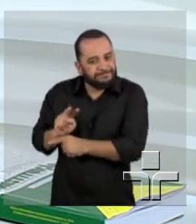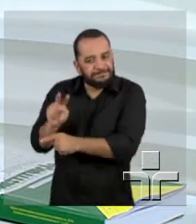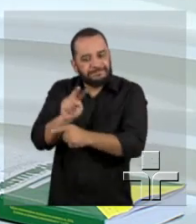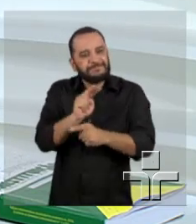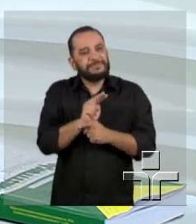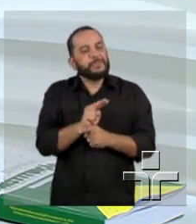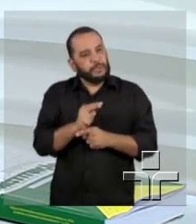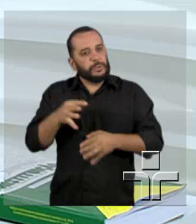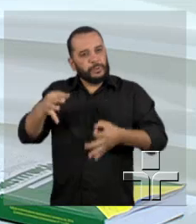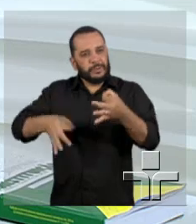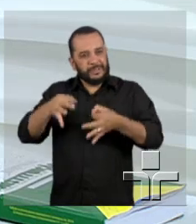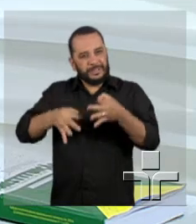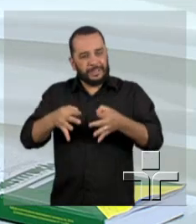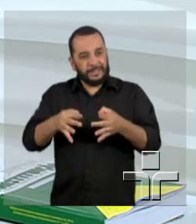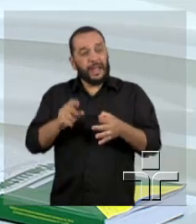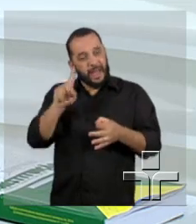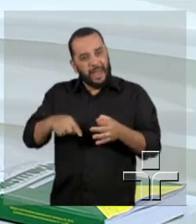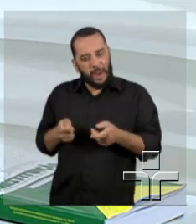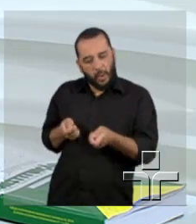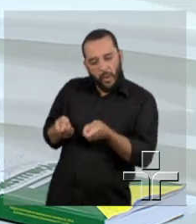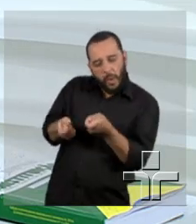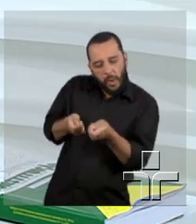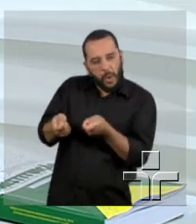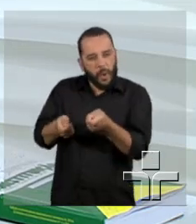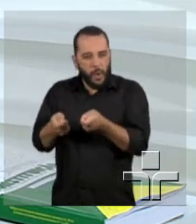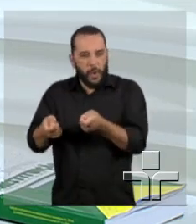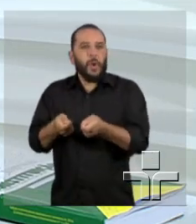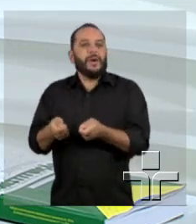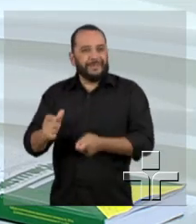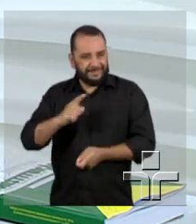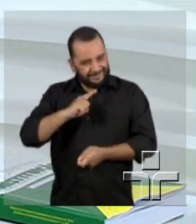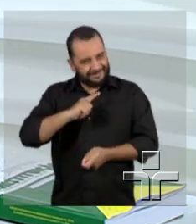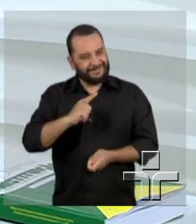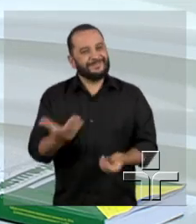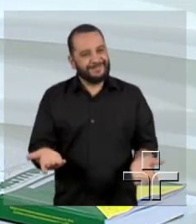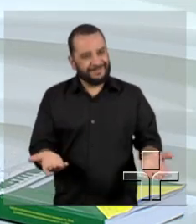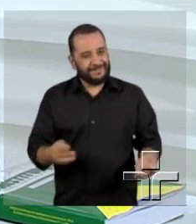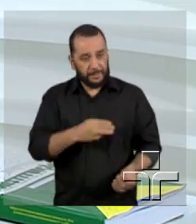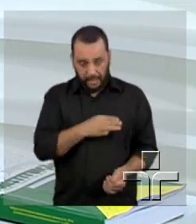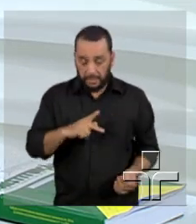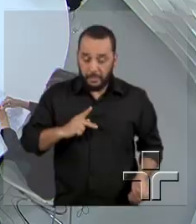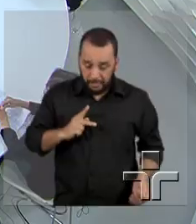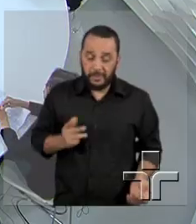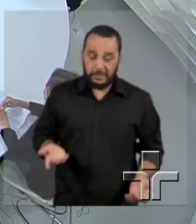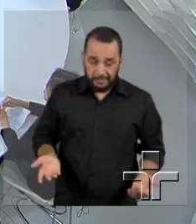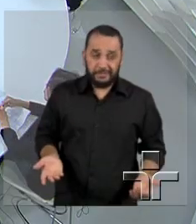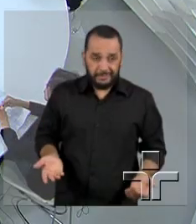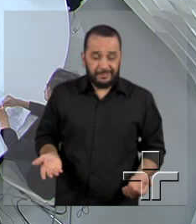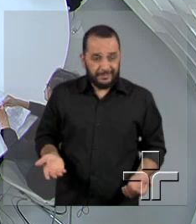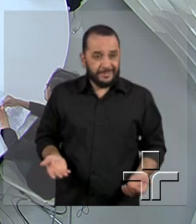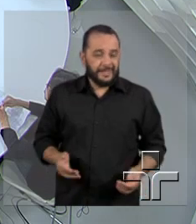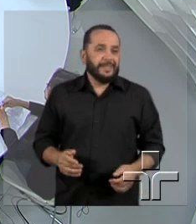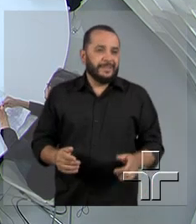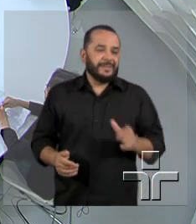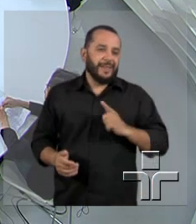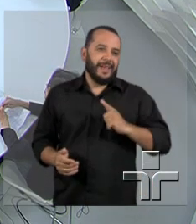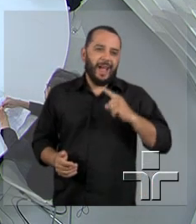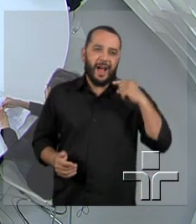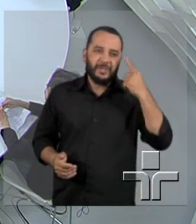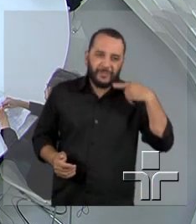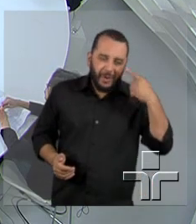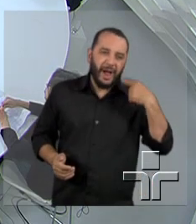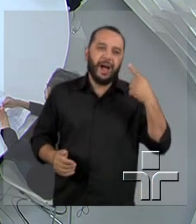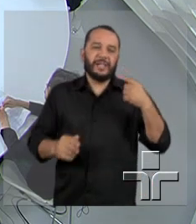espécie de freios e contrapesos endogenamente. O Ministério Público, como os advogados e os defensores, o